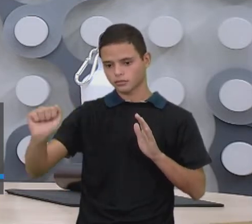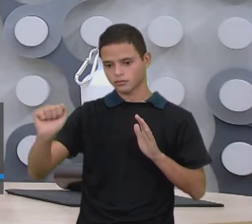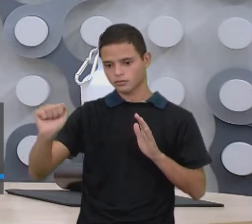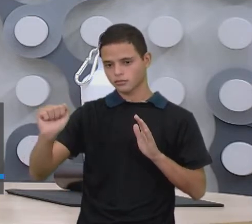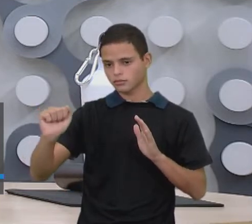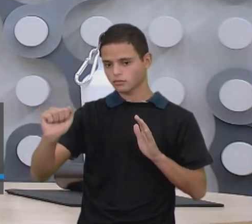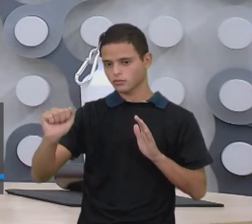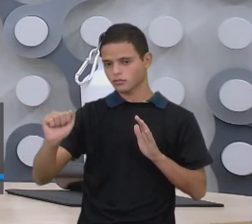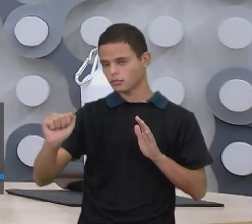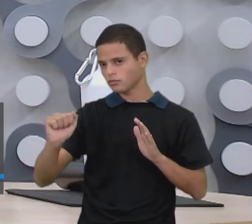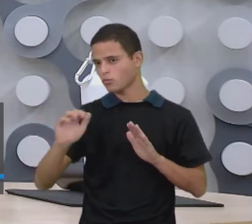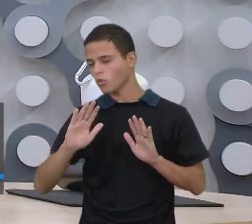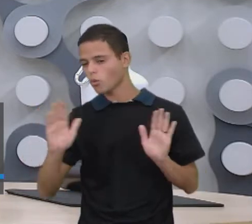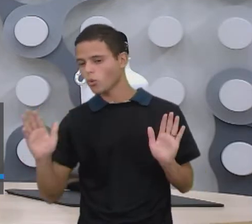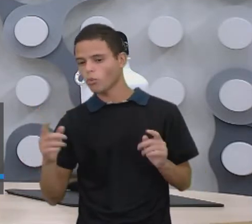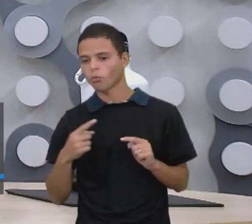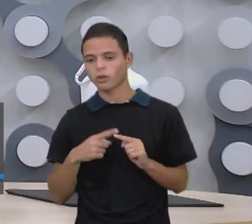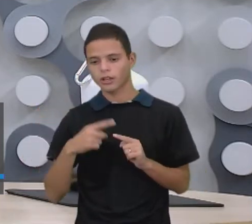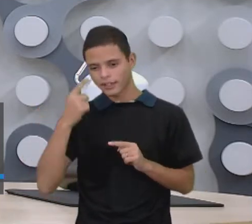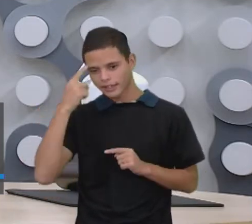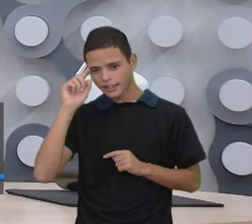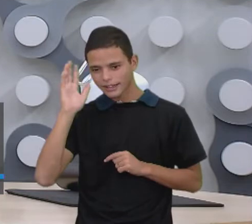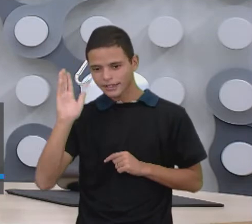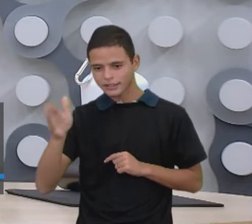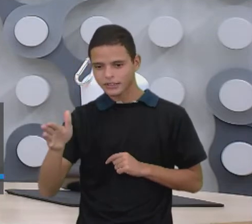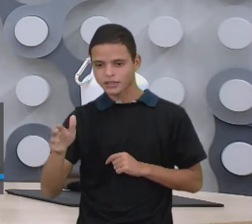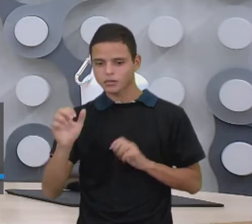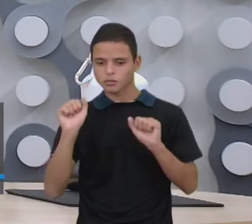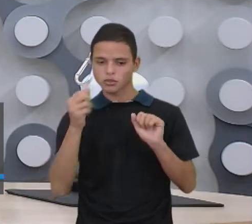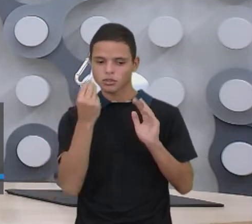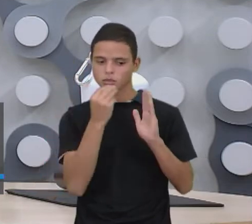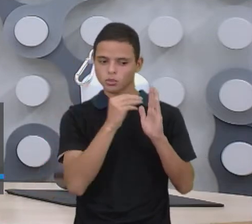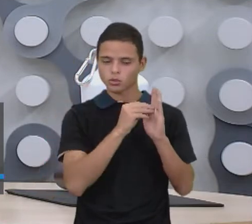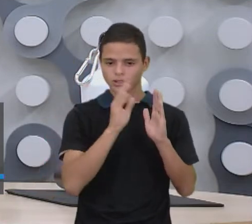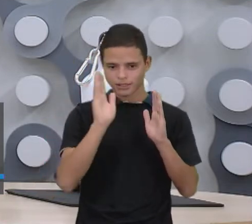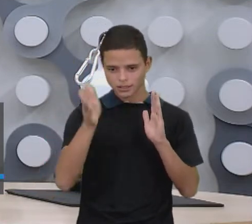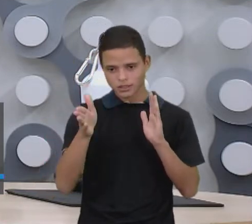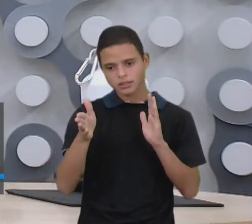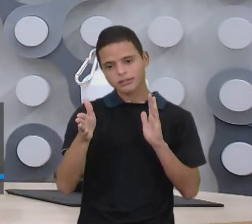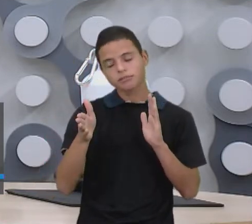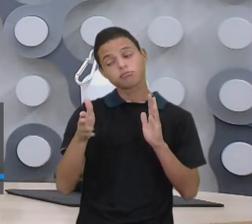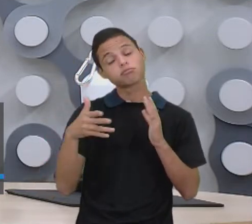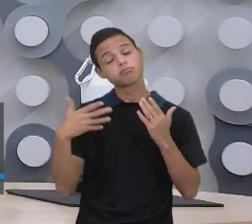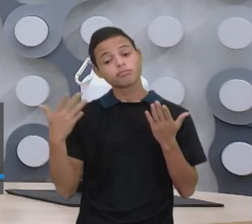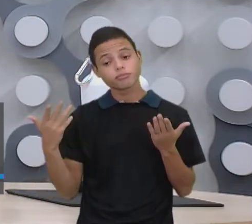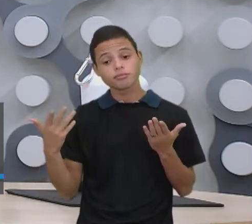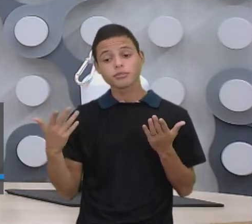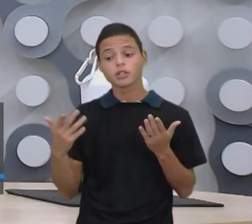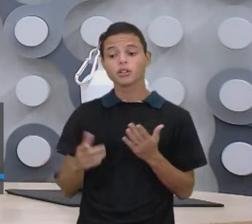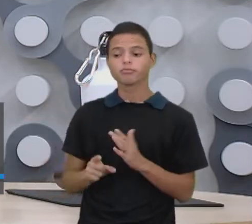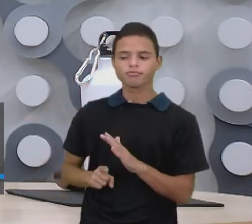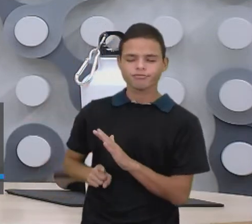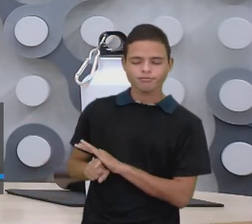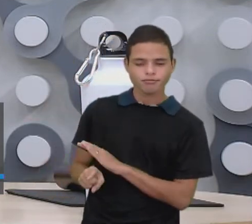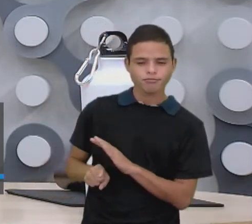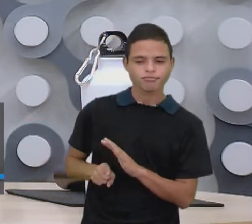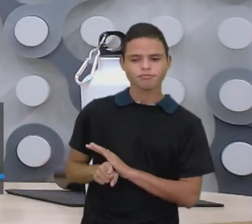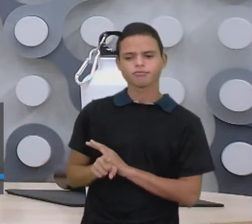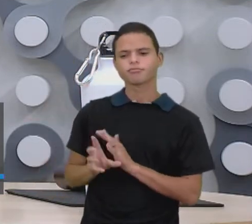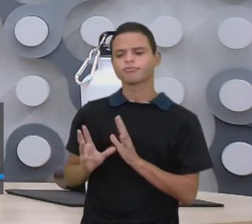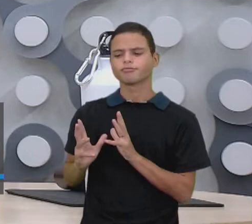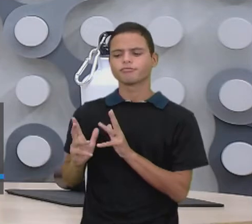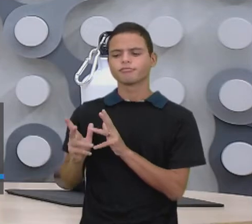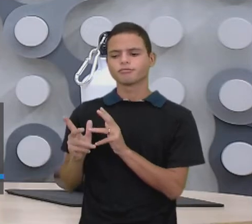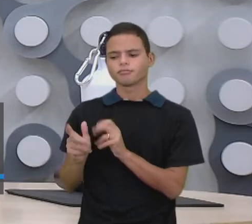Será que só porque eu tive essa ideia eu já posso ir lá e colocar, né? E aí eu questionei todos os trâmites